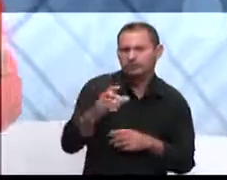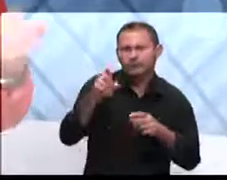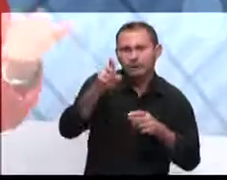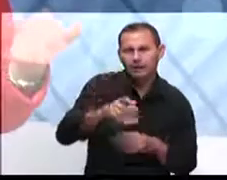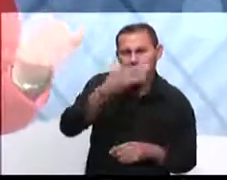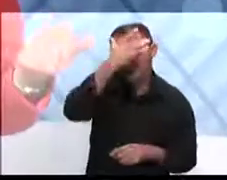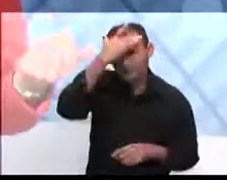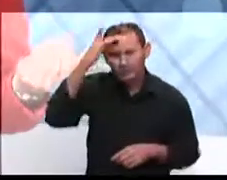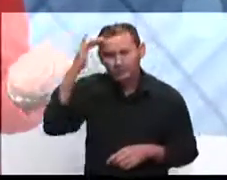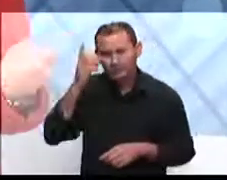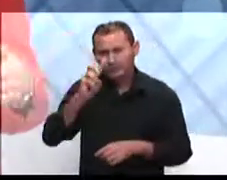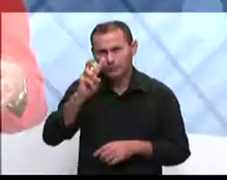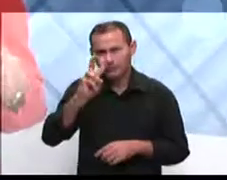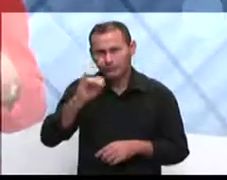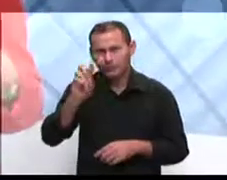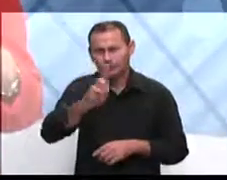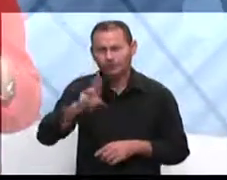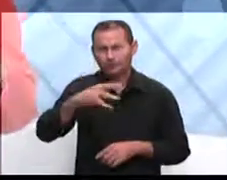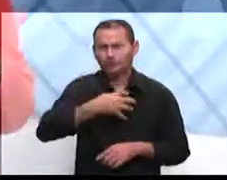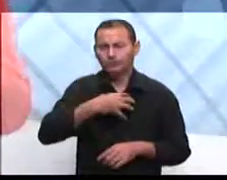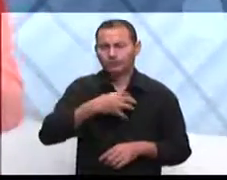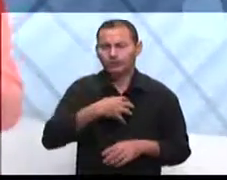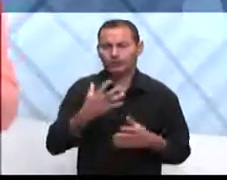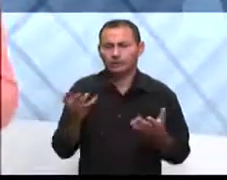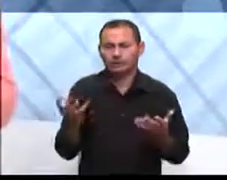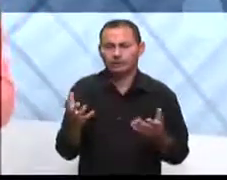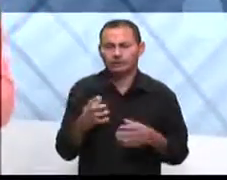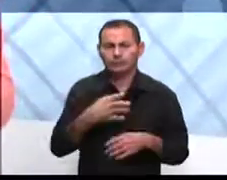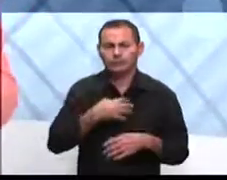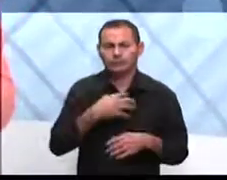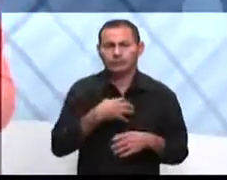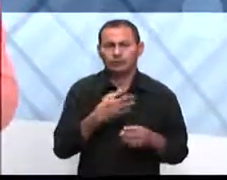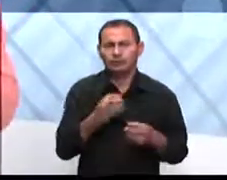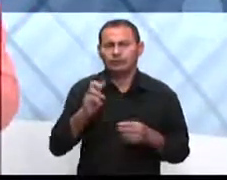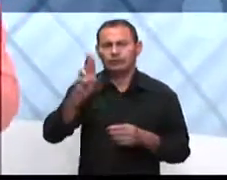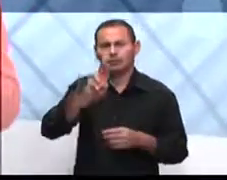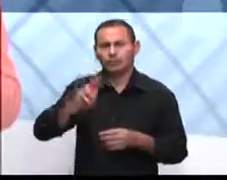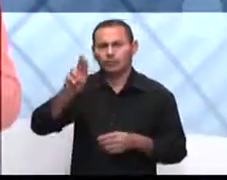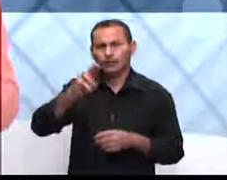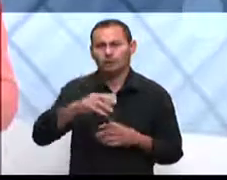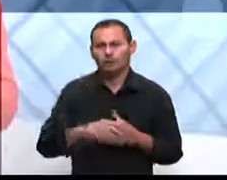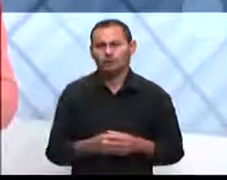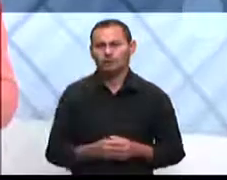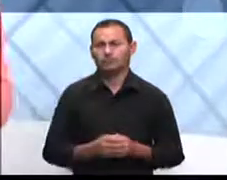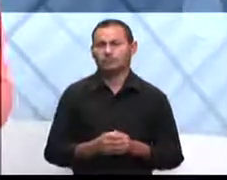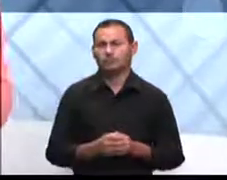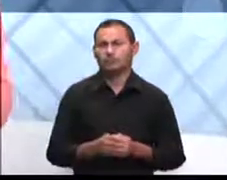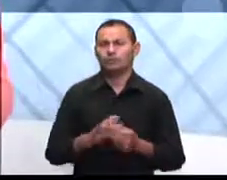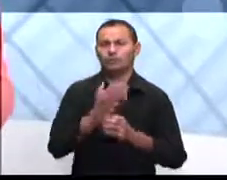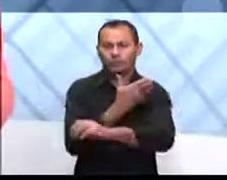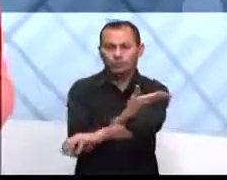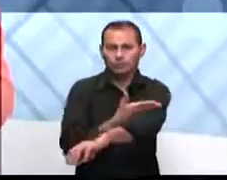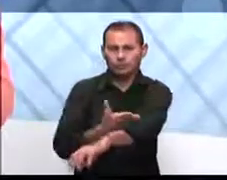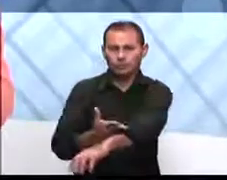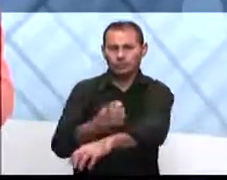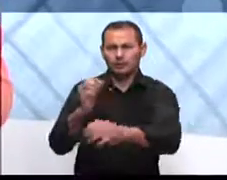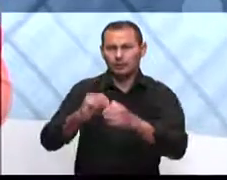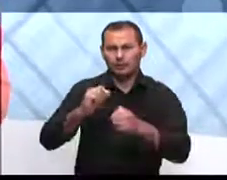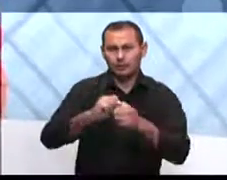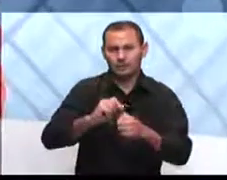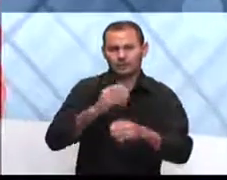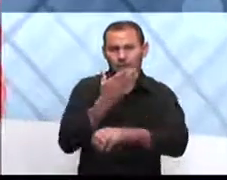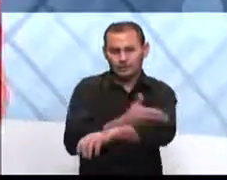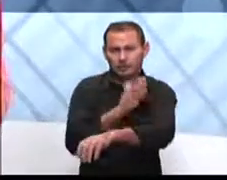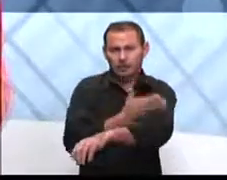que as pessoas não vão utilizar o modo, né, né, o modo usual, né, o de costume para fazer,